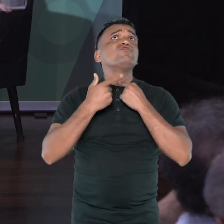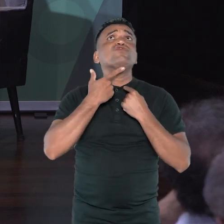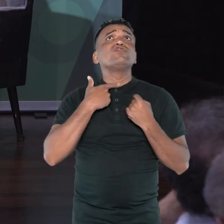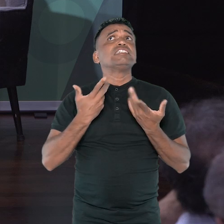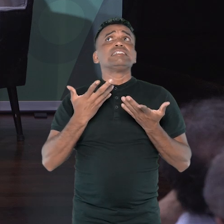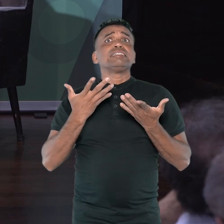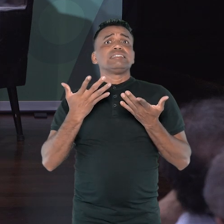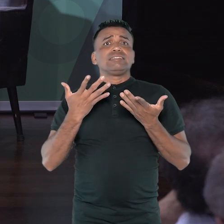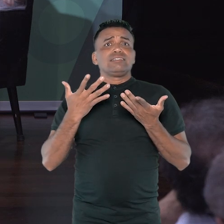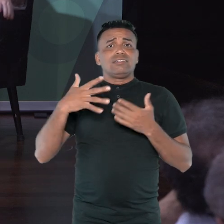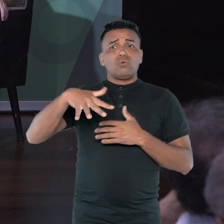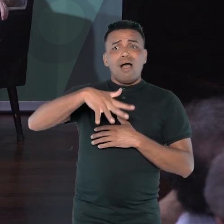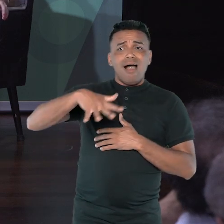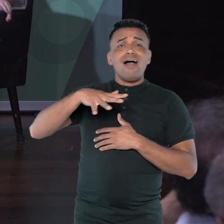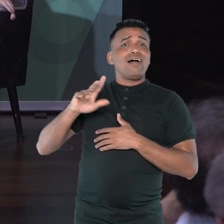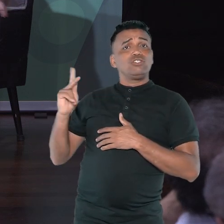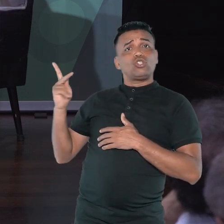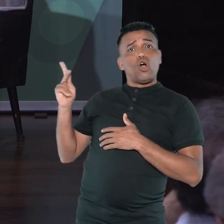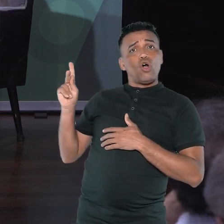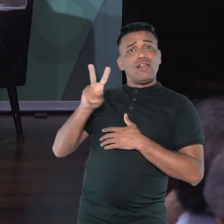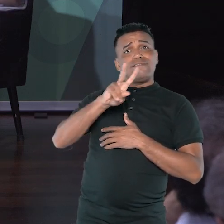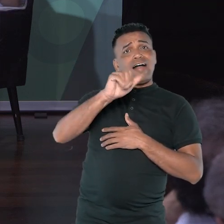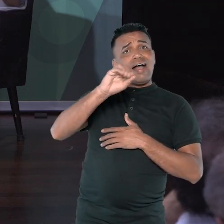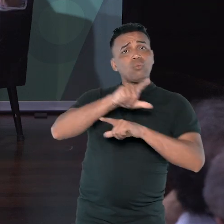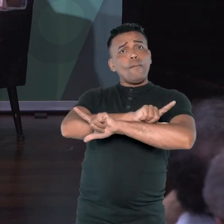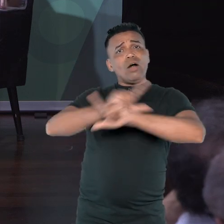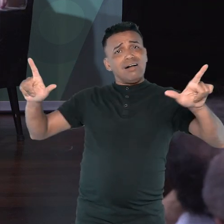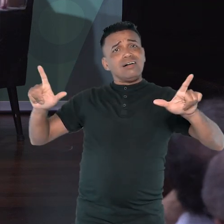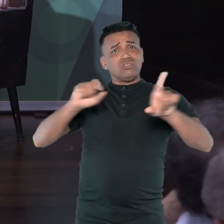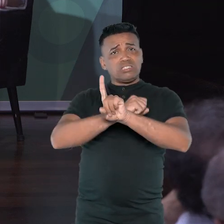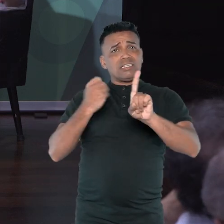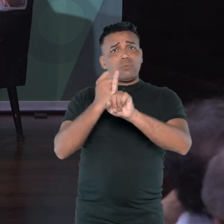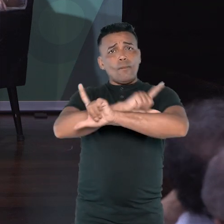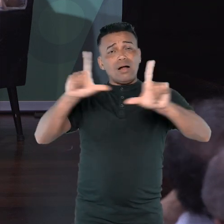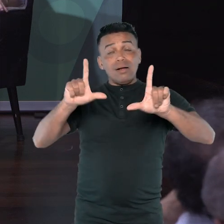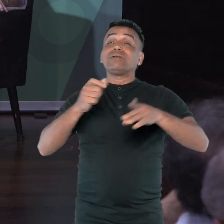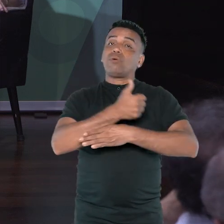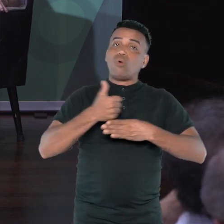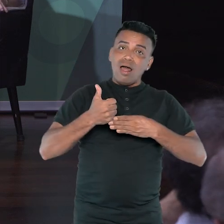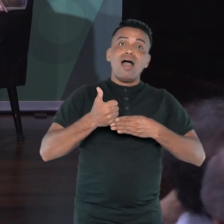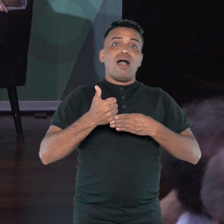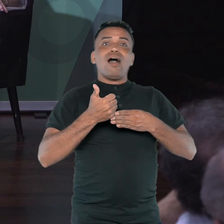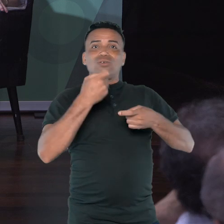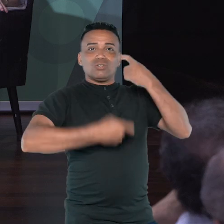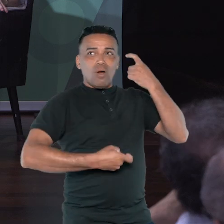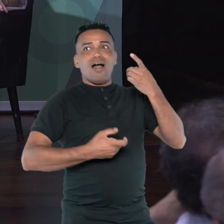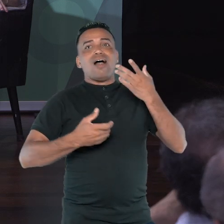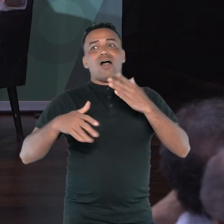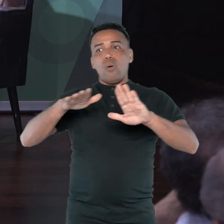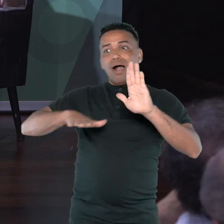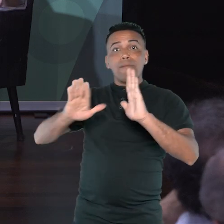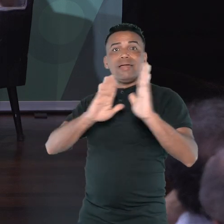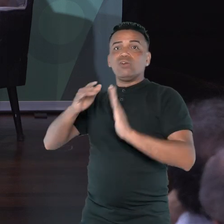num vácuo histórico, numa sociedade vazia, né? Existia toda uma moral sexual na época de Freud que produzia